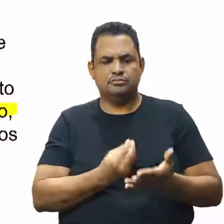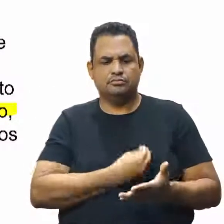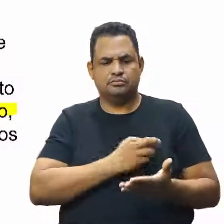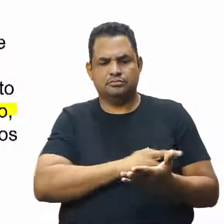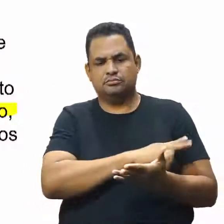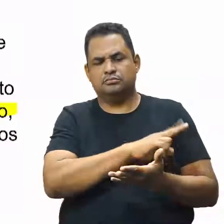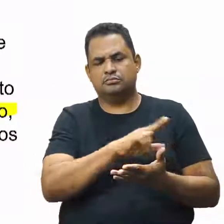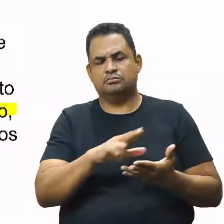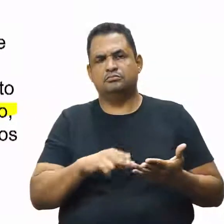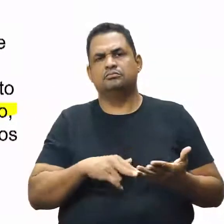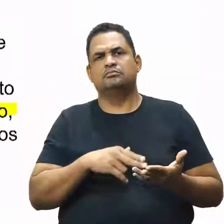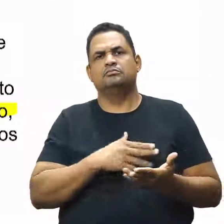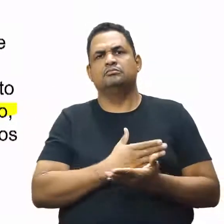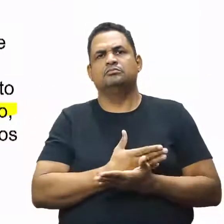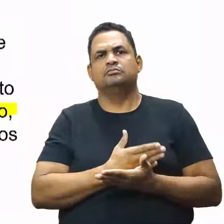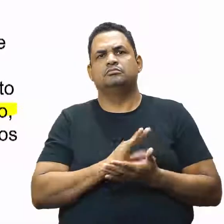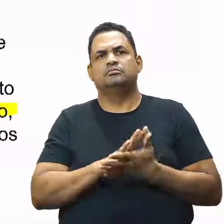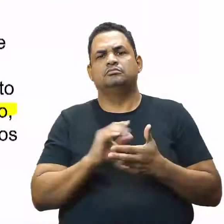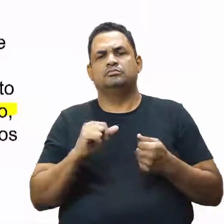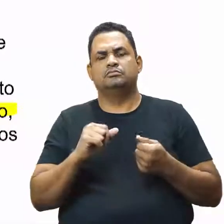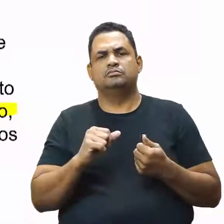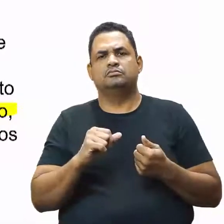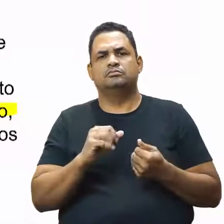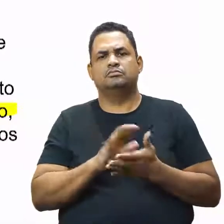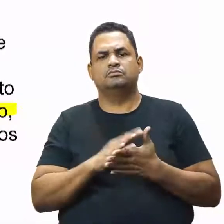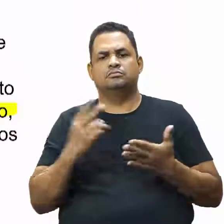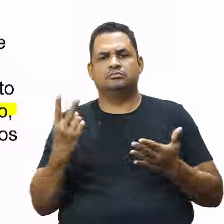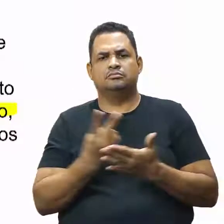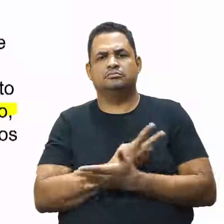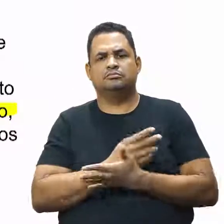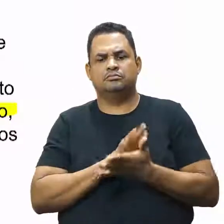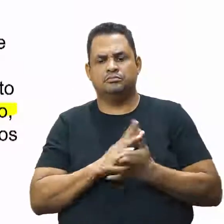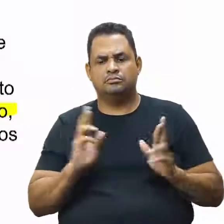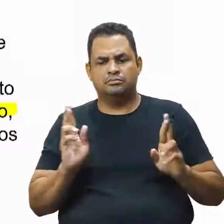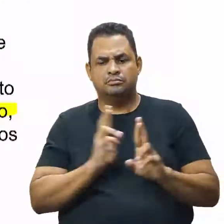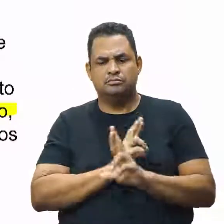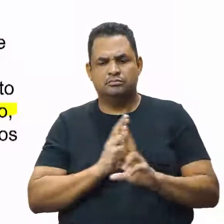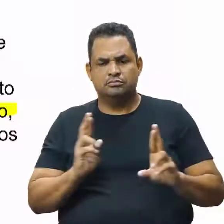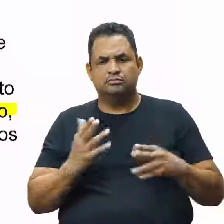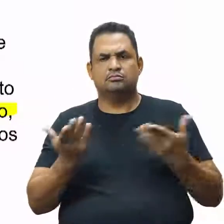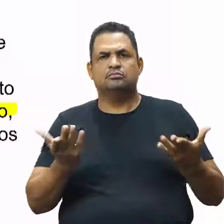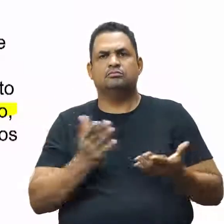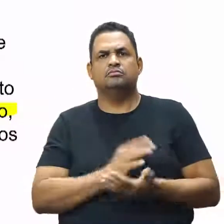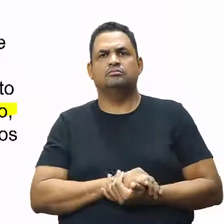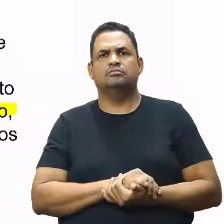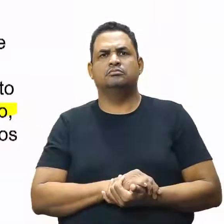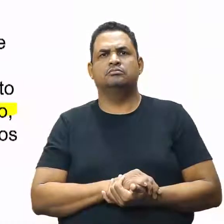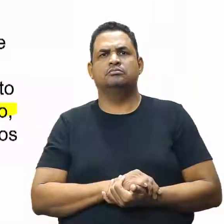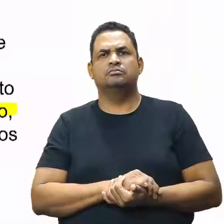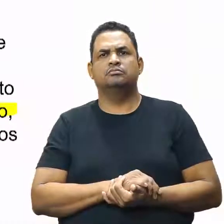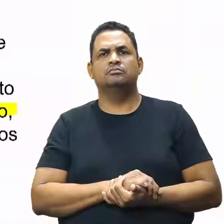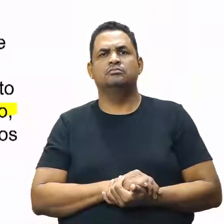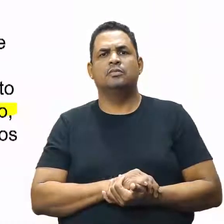biodiversidade, fazendo com que ocorra uma interação entre esse